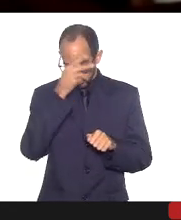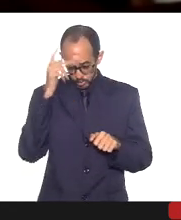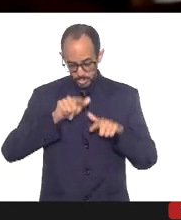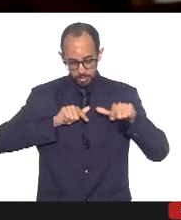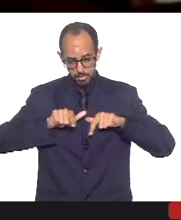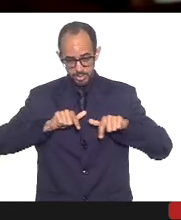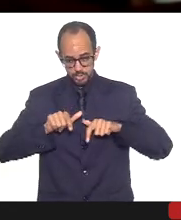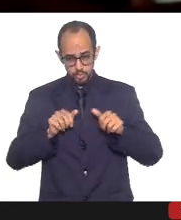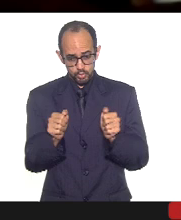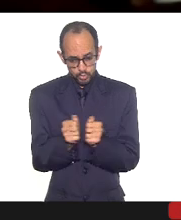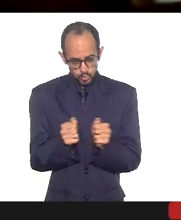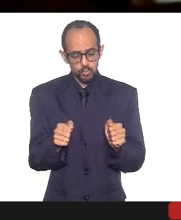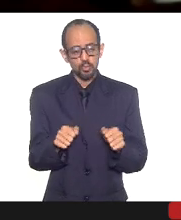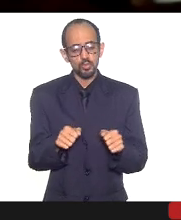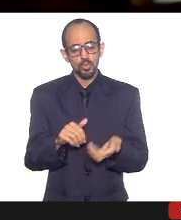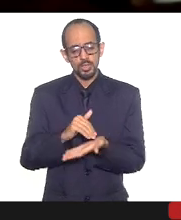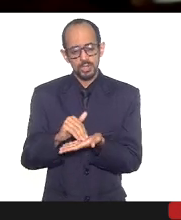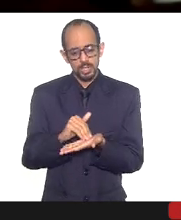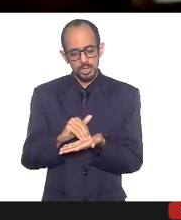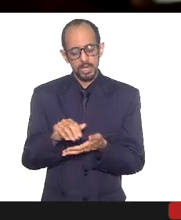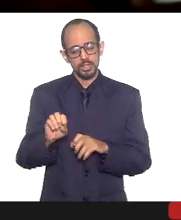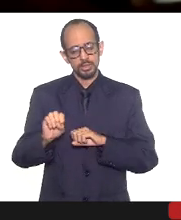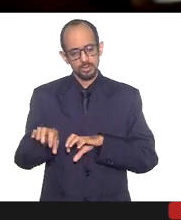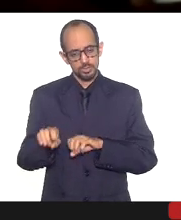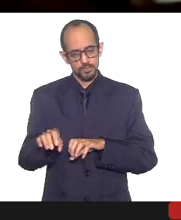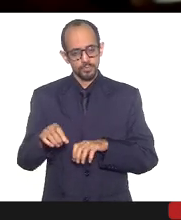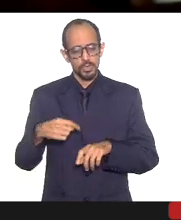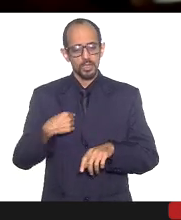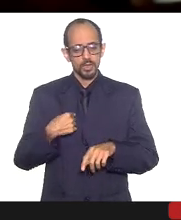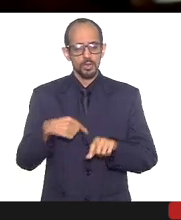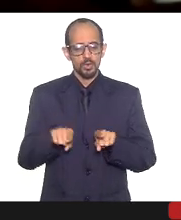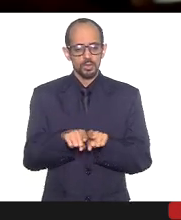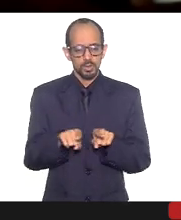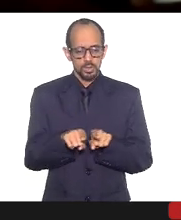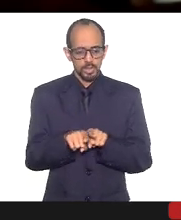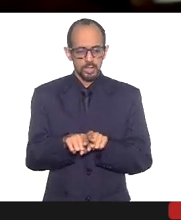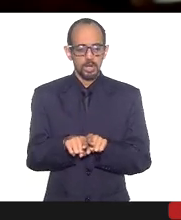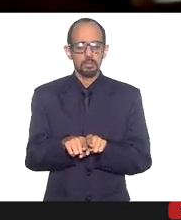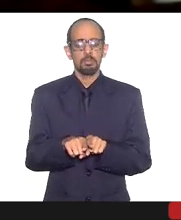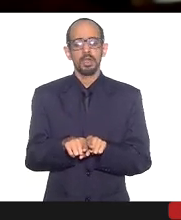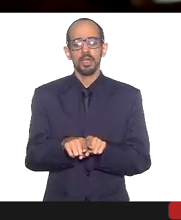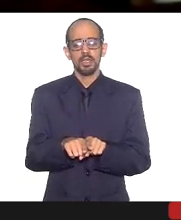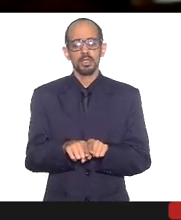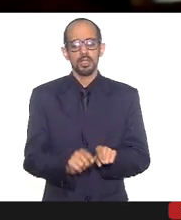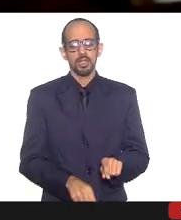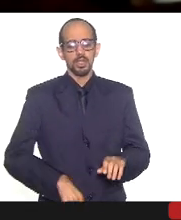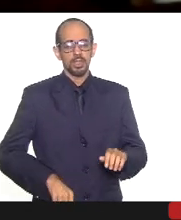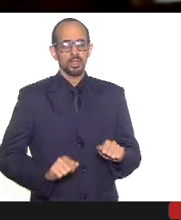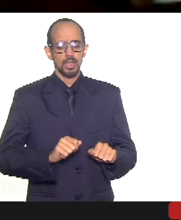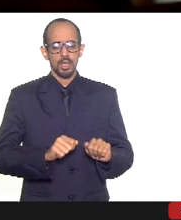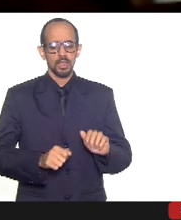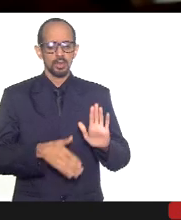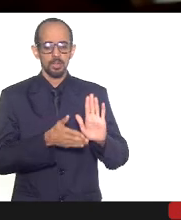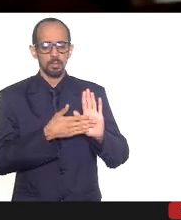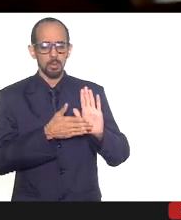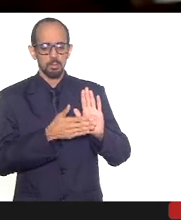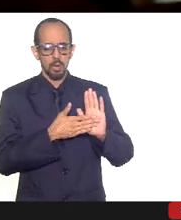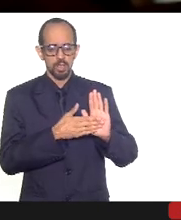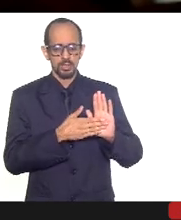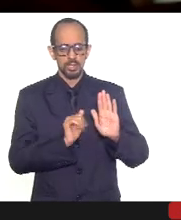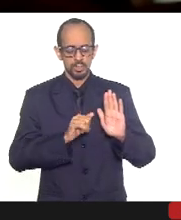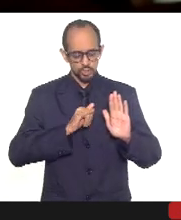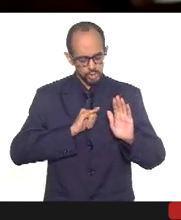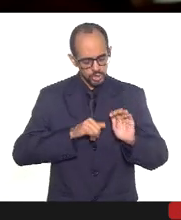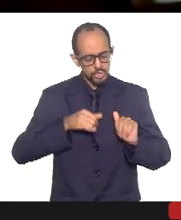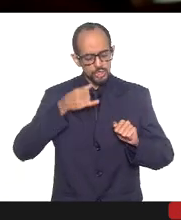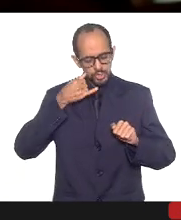Secretaria de Saúde. Eu defendo a campanha de prevenção e combate ao